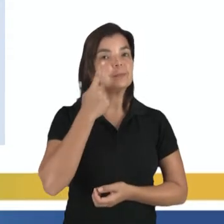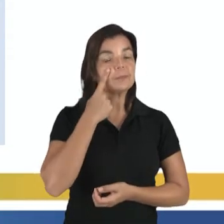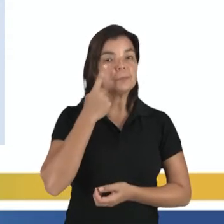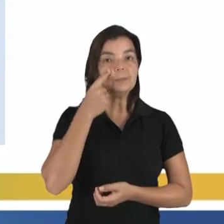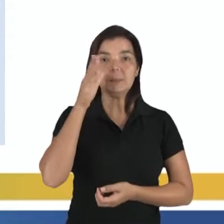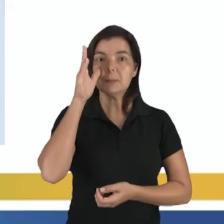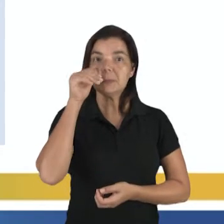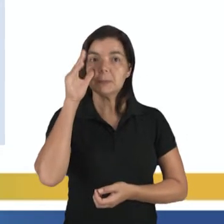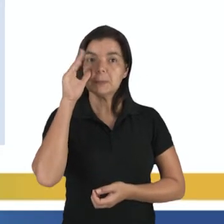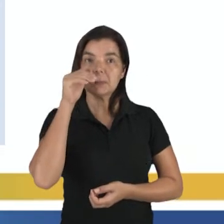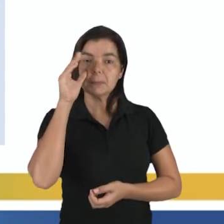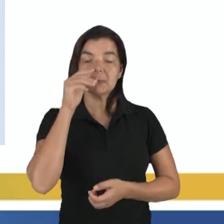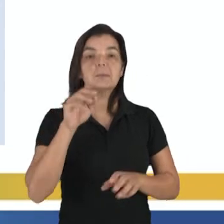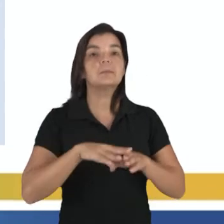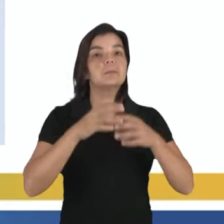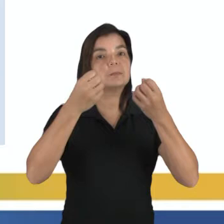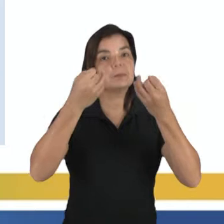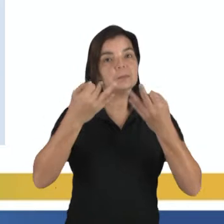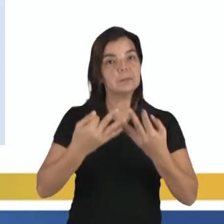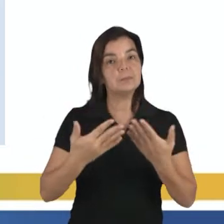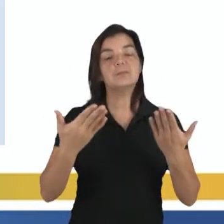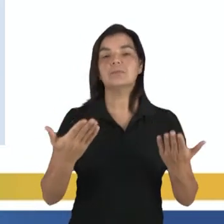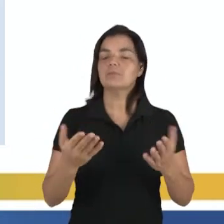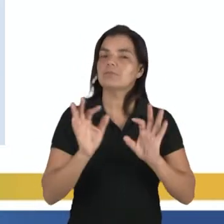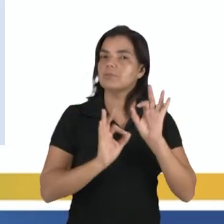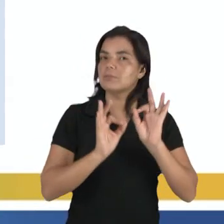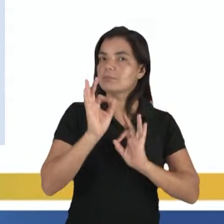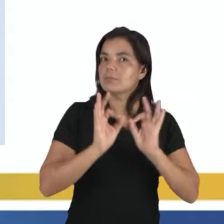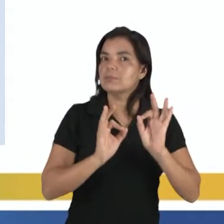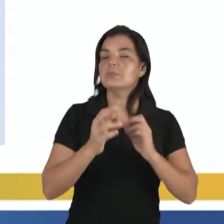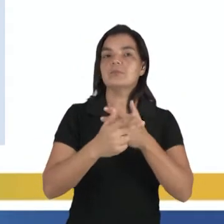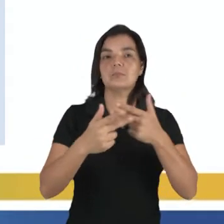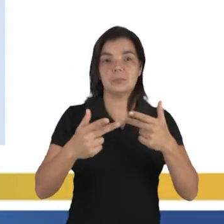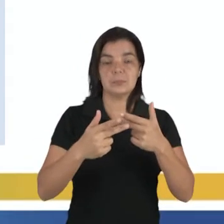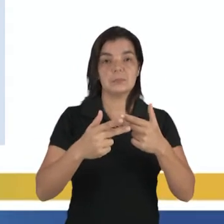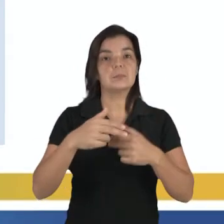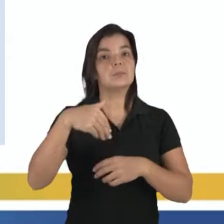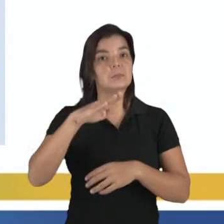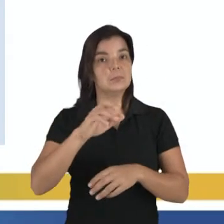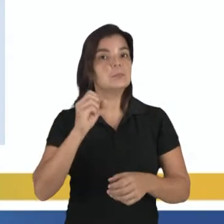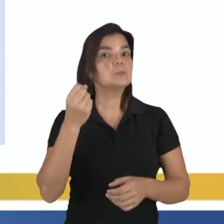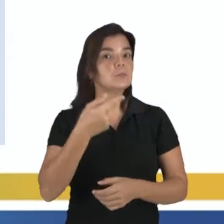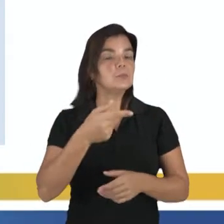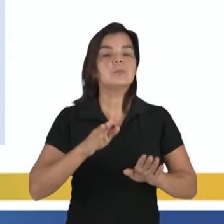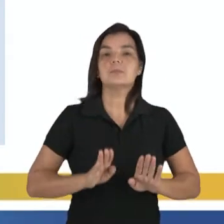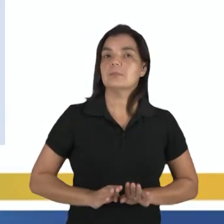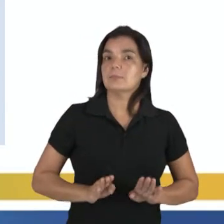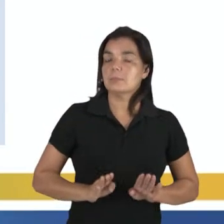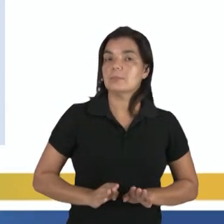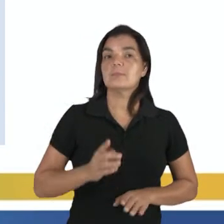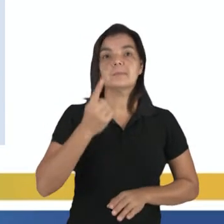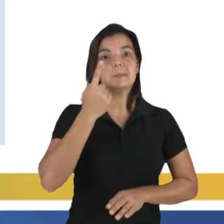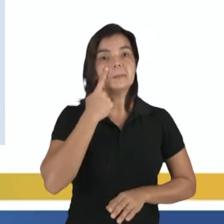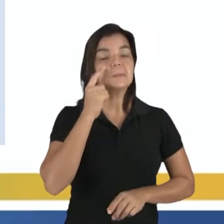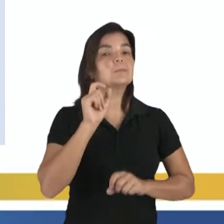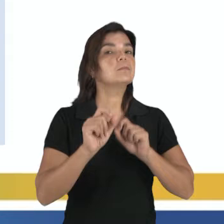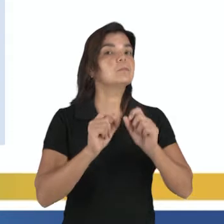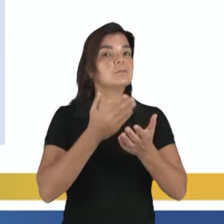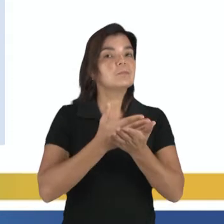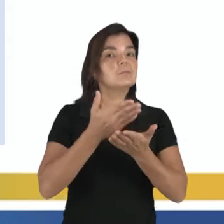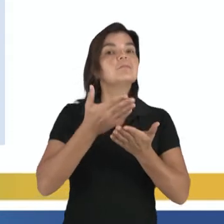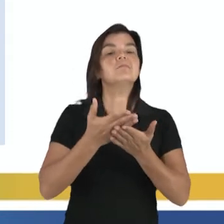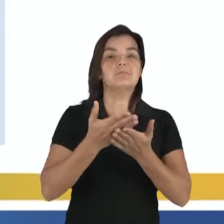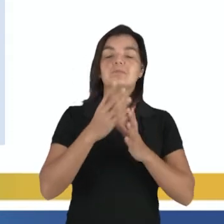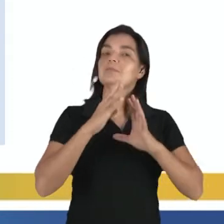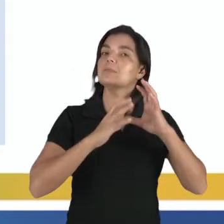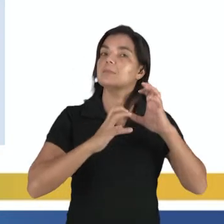essa curiosidade, que ele diz que eles já estão se preparando para algo mais que matar a fome, a gente já pode observar aí o início